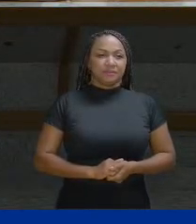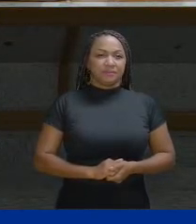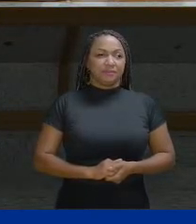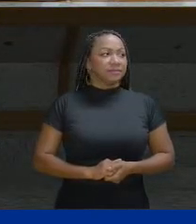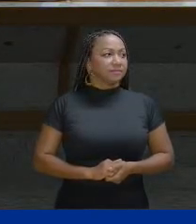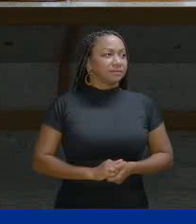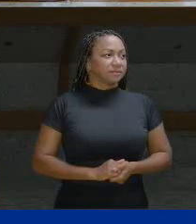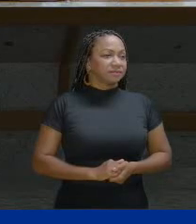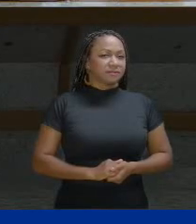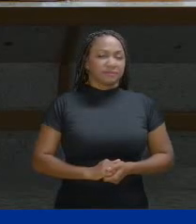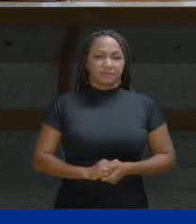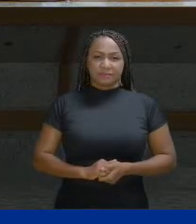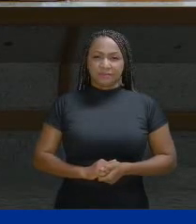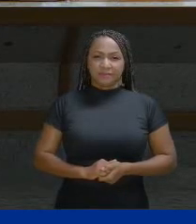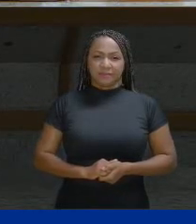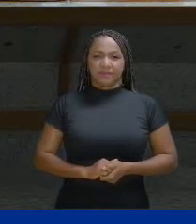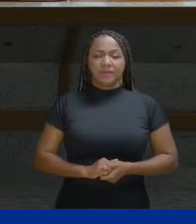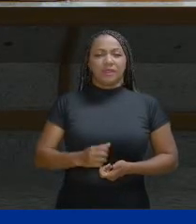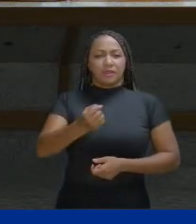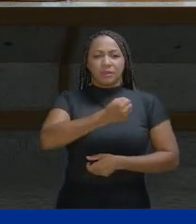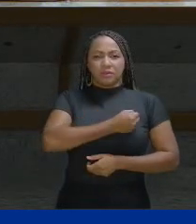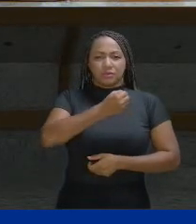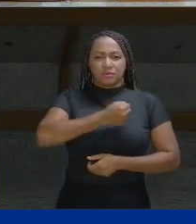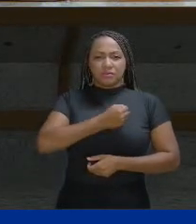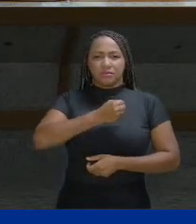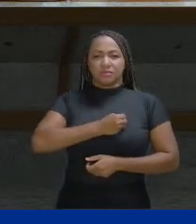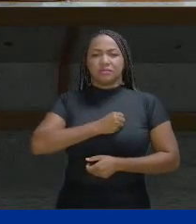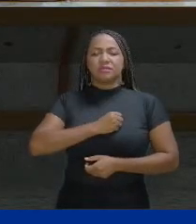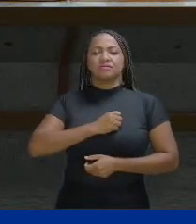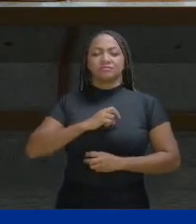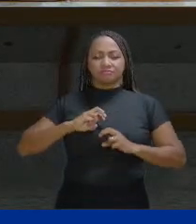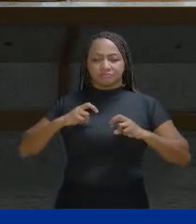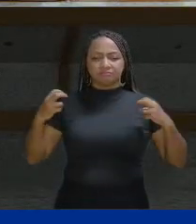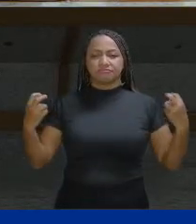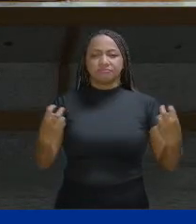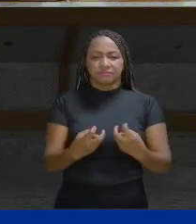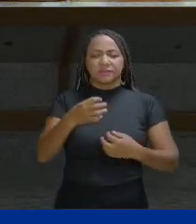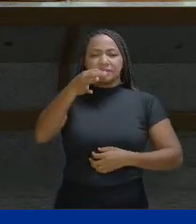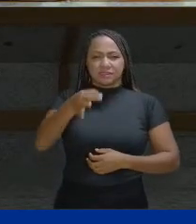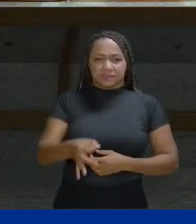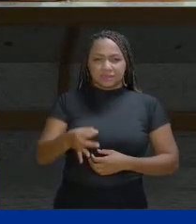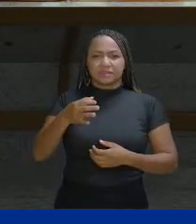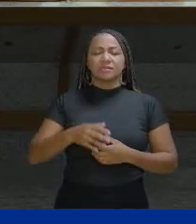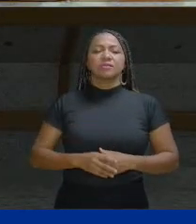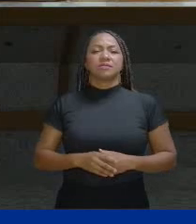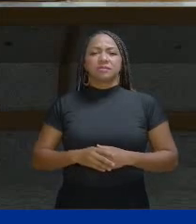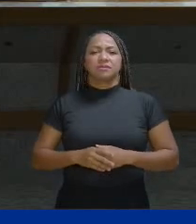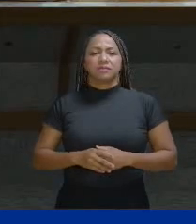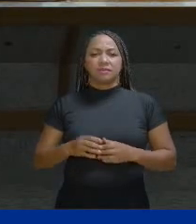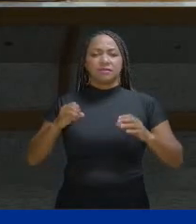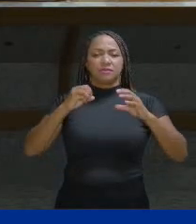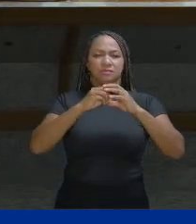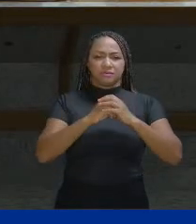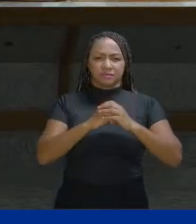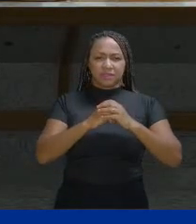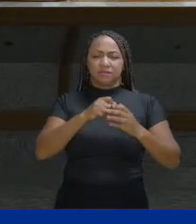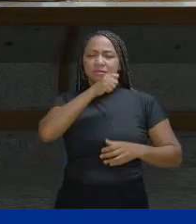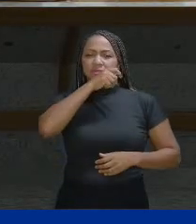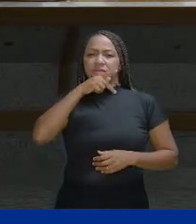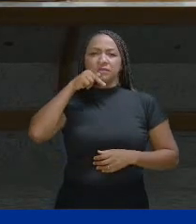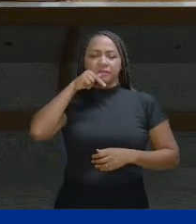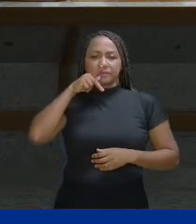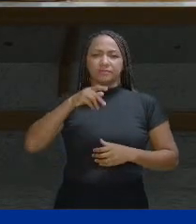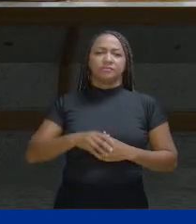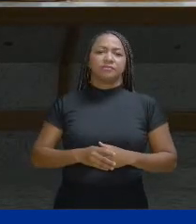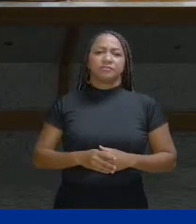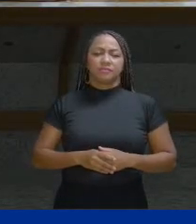Na mesa, da esquerda para a direita, havendo quórum, o procurador declaro regional, aberta a doutor 20ª sessão judiciária ordinária do Milton Tribunal Regional Júnior, Eleitoral o do presidente do Amapá, Tribunal